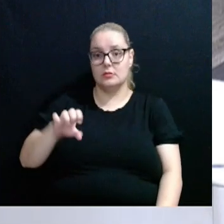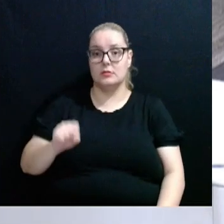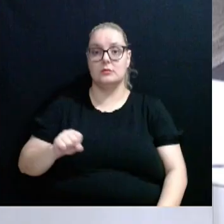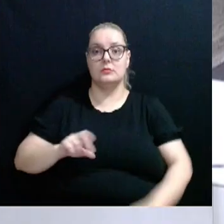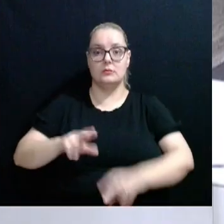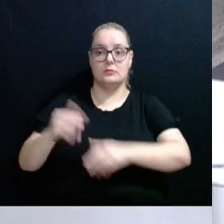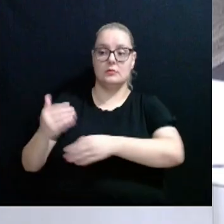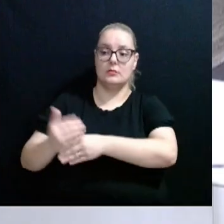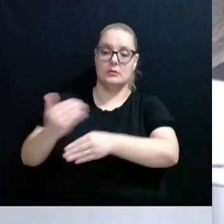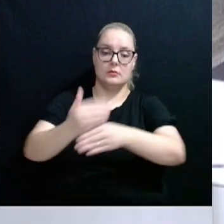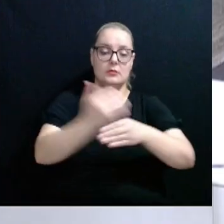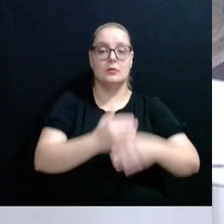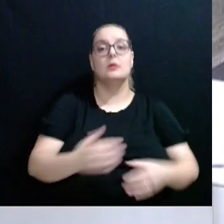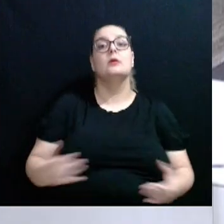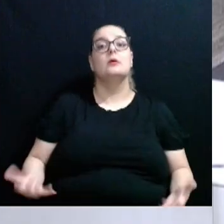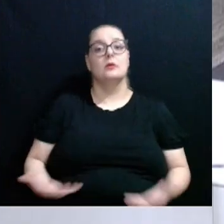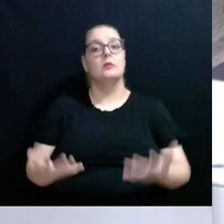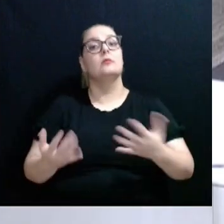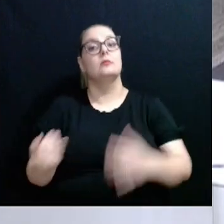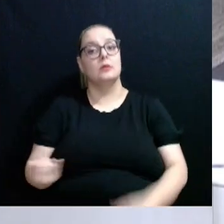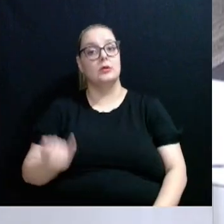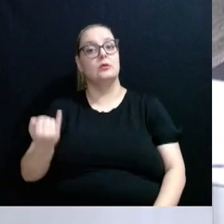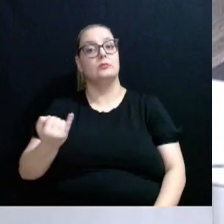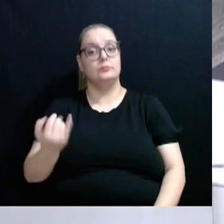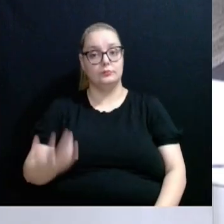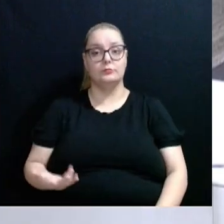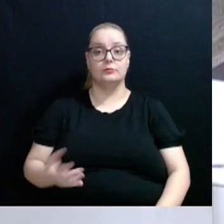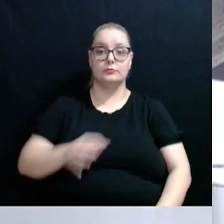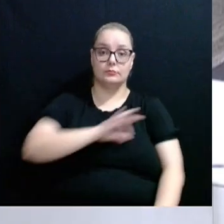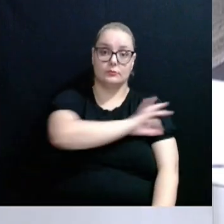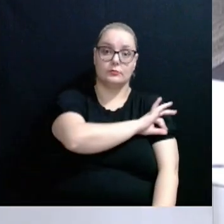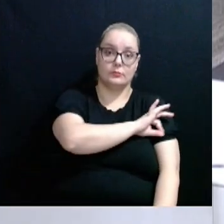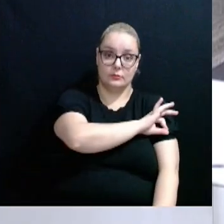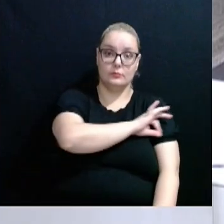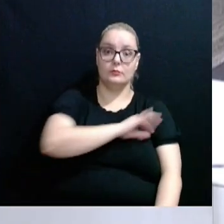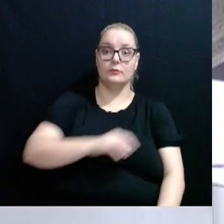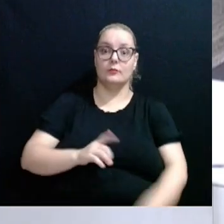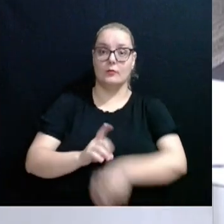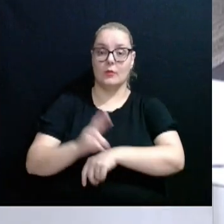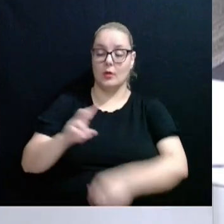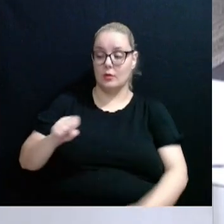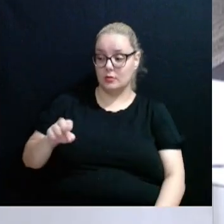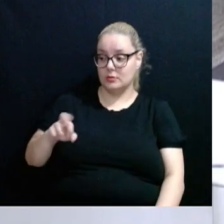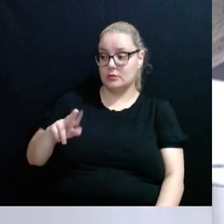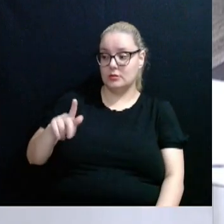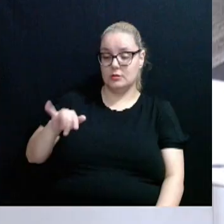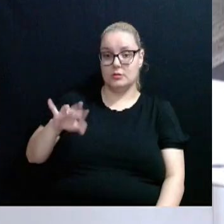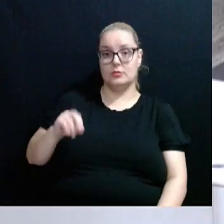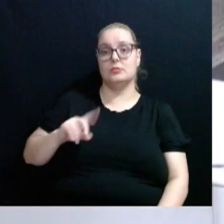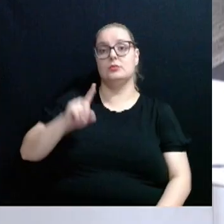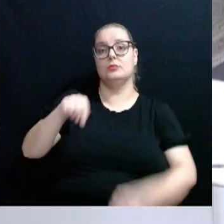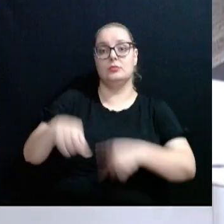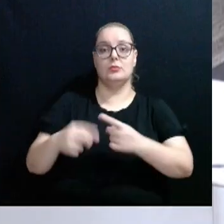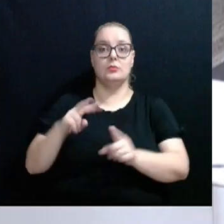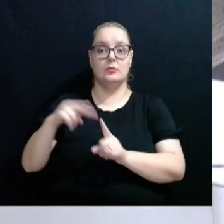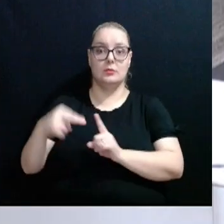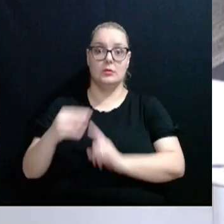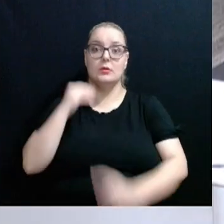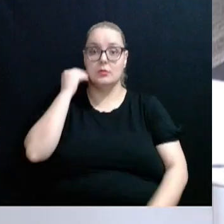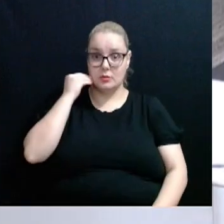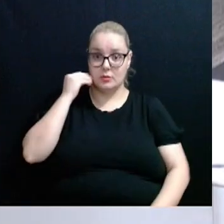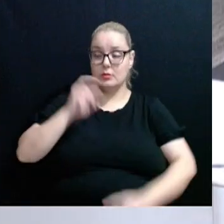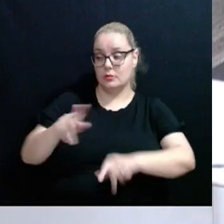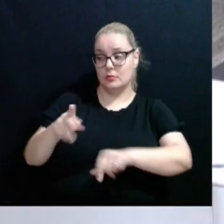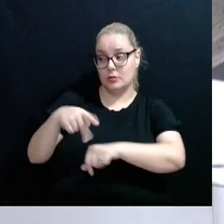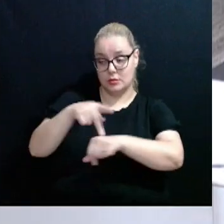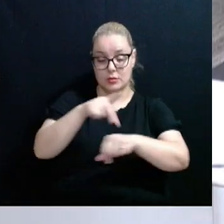iniciativa muito forte, muito grande da Prefeitura. O Dr. Sérgio trouxe outros aspectos, por ter experiências em vários países, várias